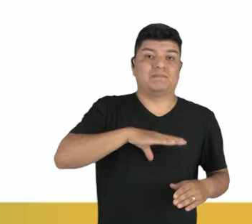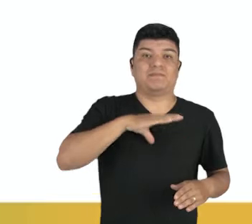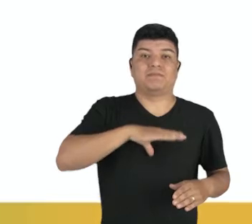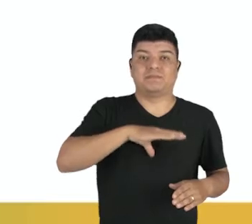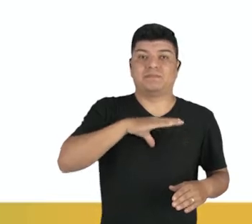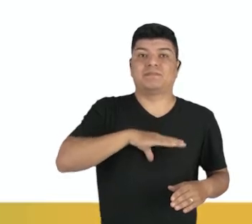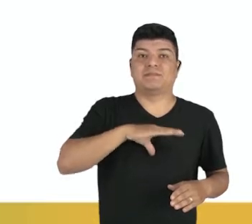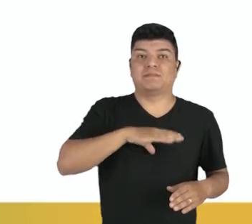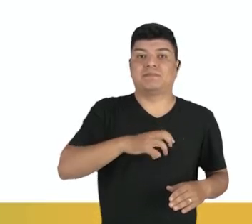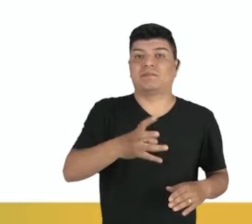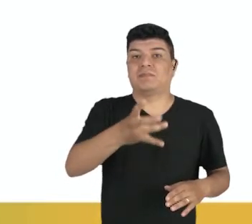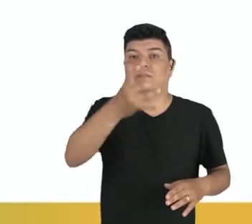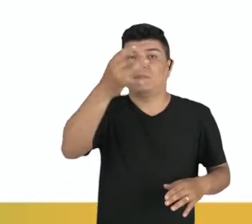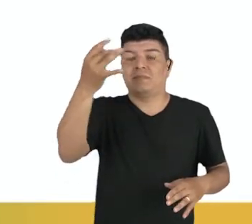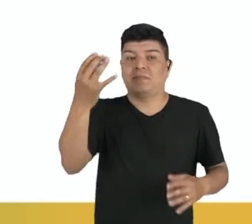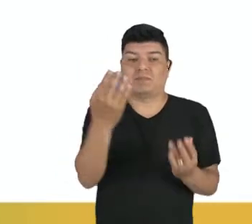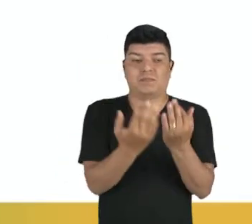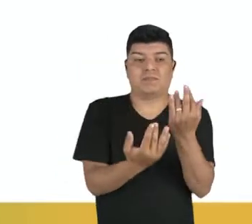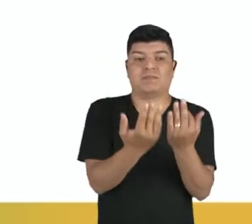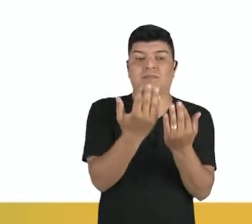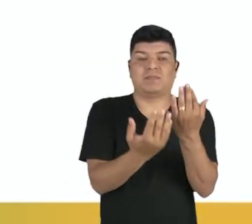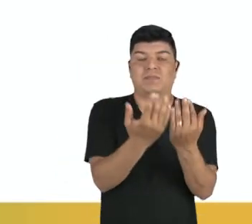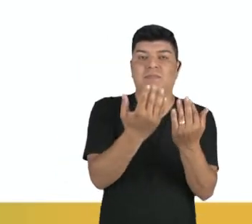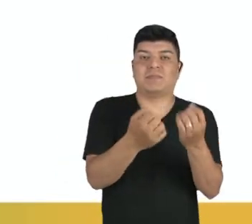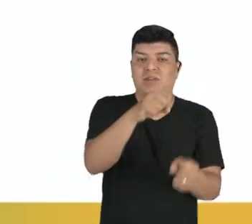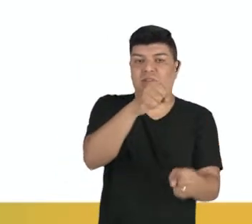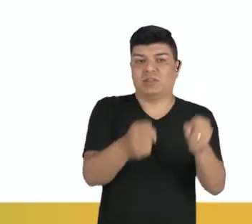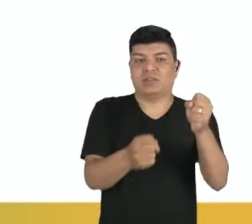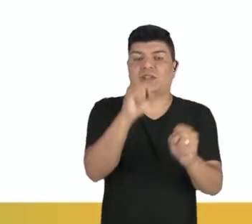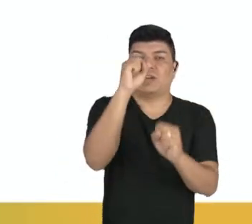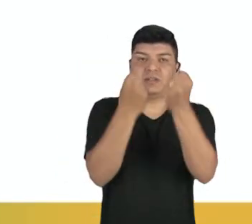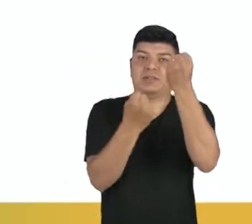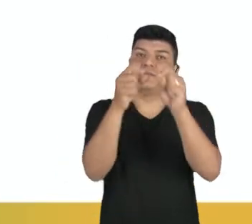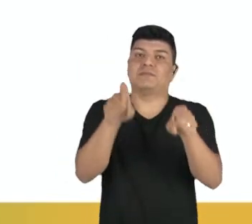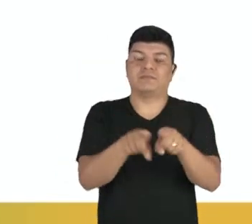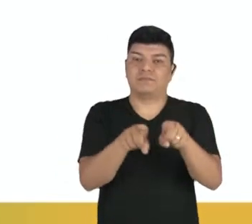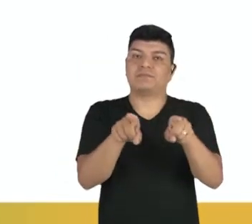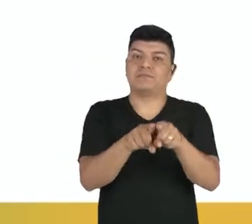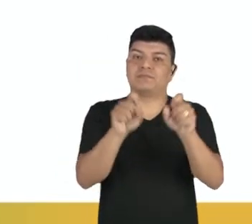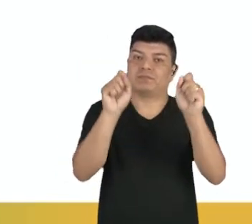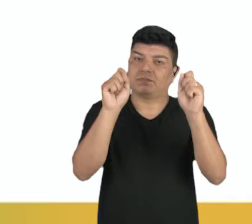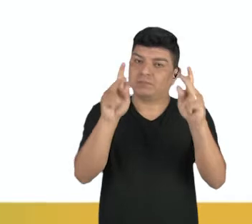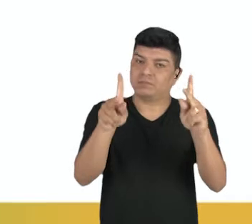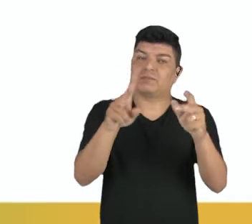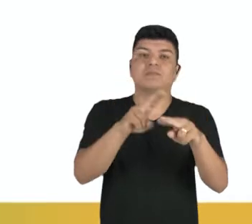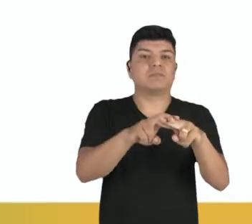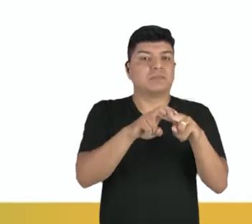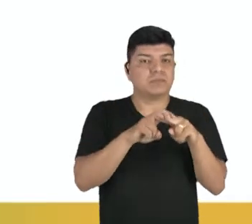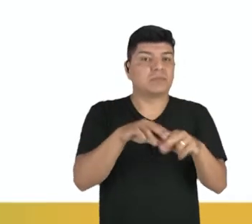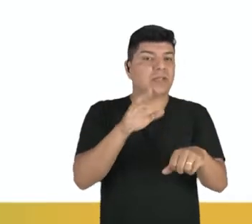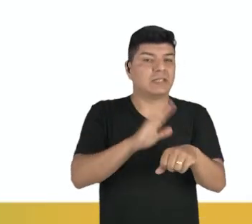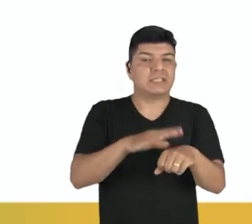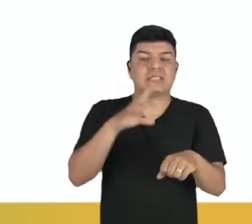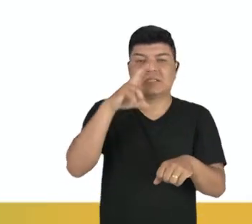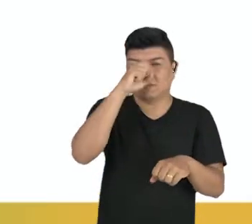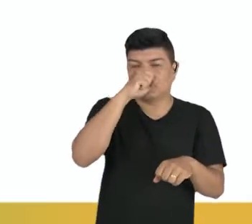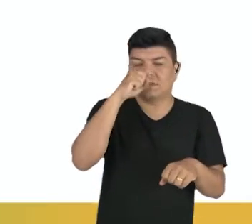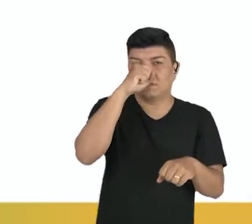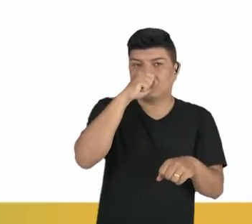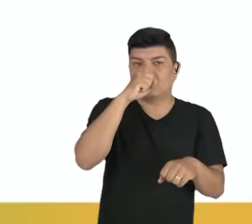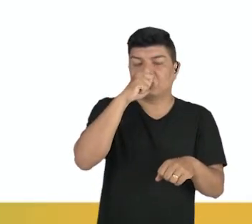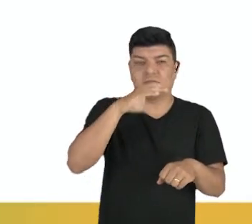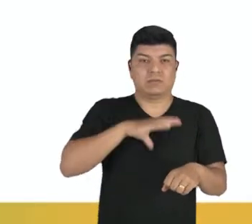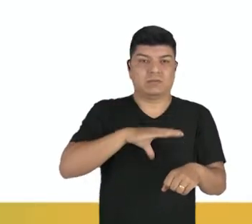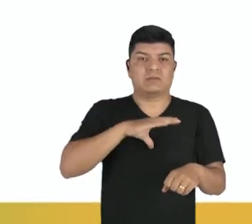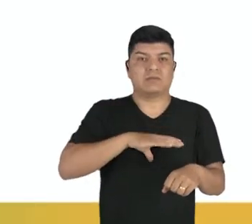onde há a maior concentração das queimadas de combustíveis fósseis e de indústrias, ok? Então vai ser mais intensificado aí na questão